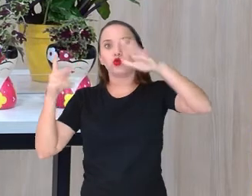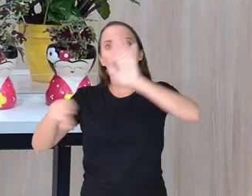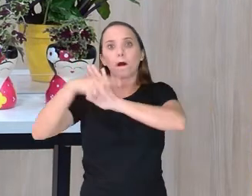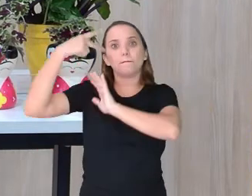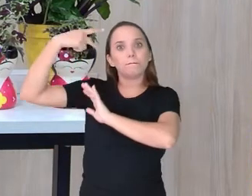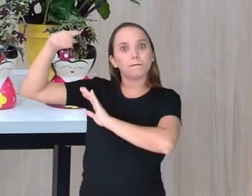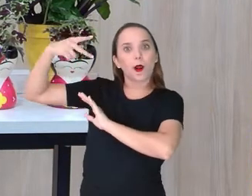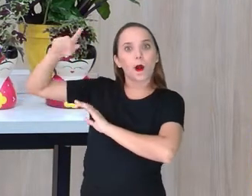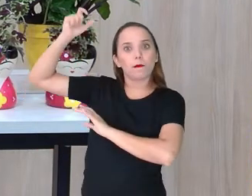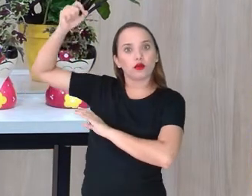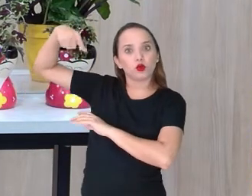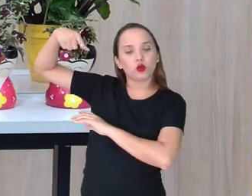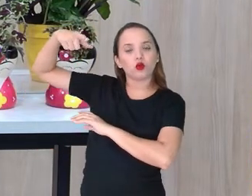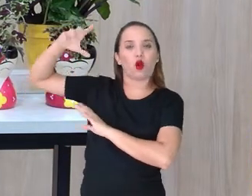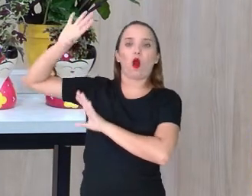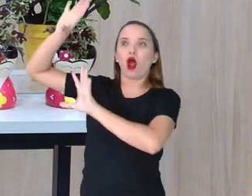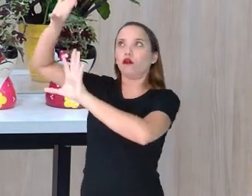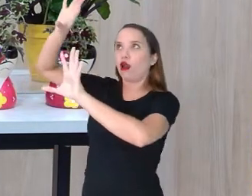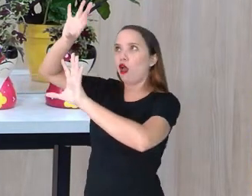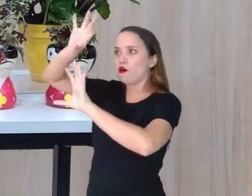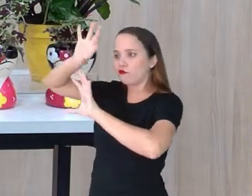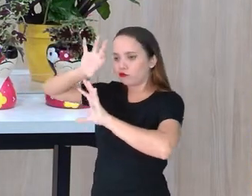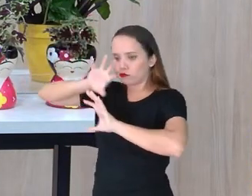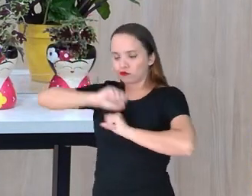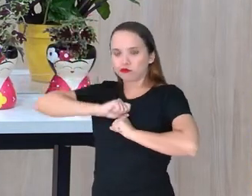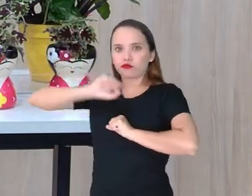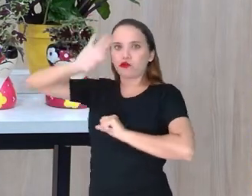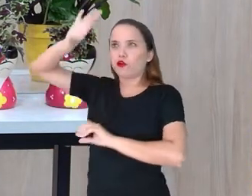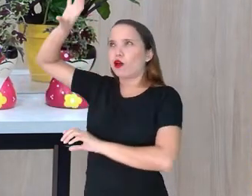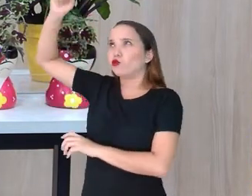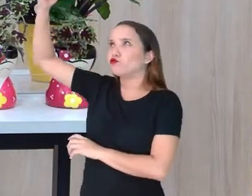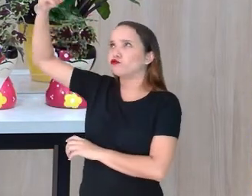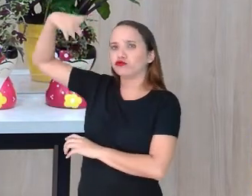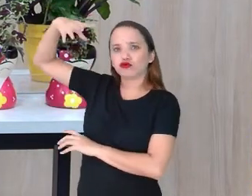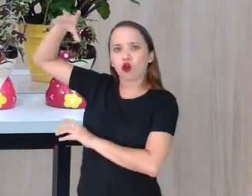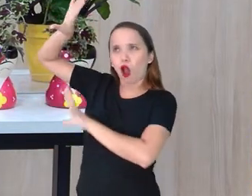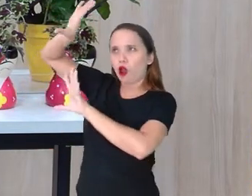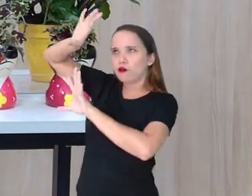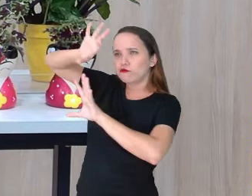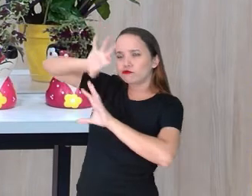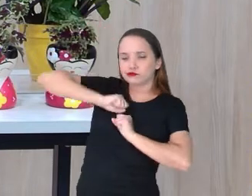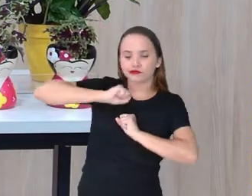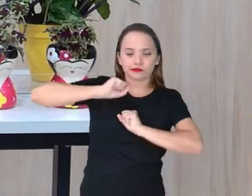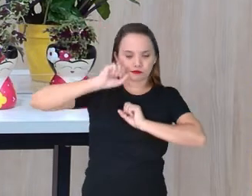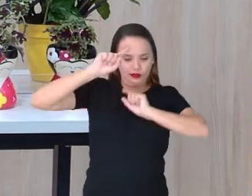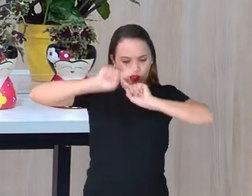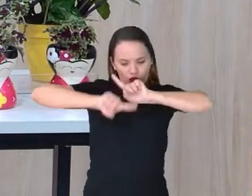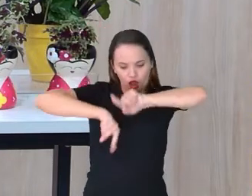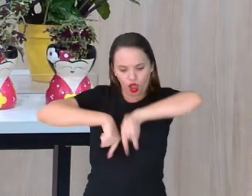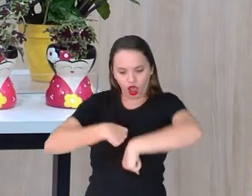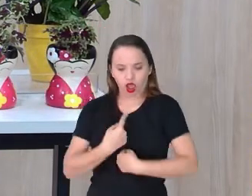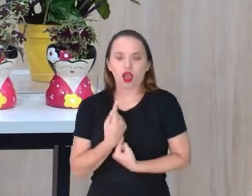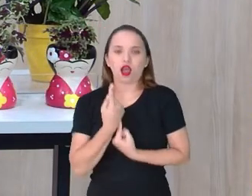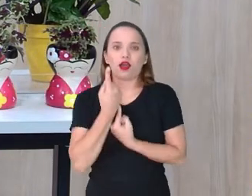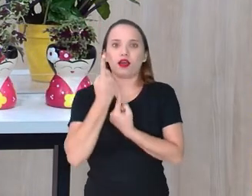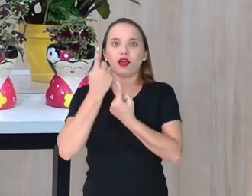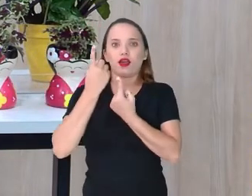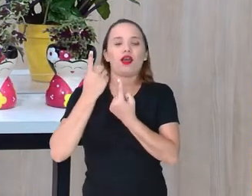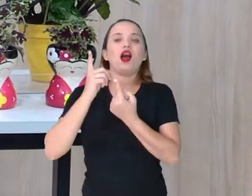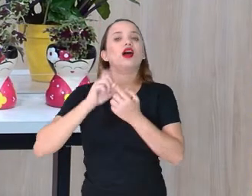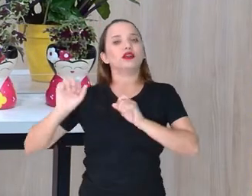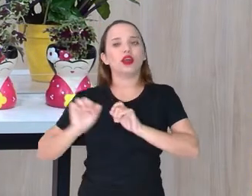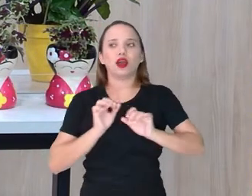energia aí, transformar em energia, ocorre uma transformação de energia, e essa energia é energia química, então